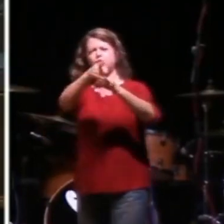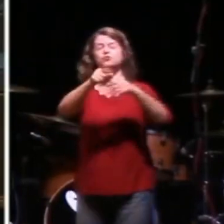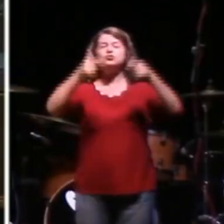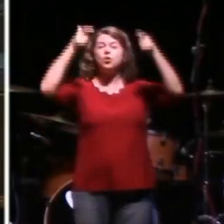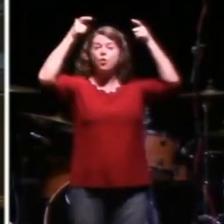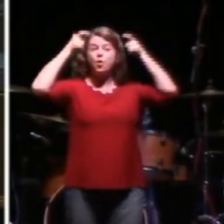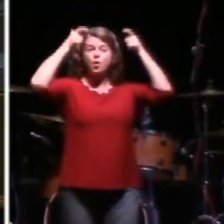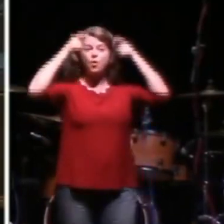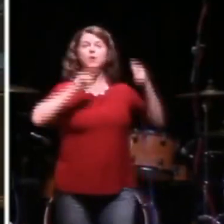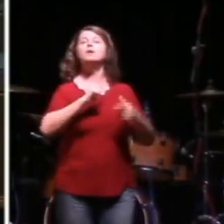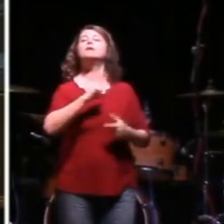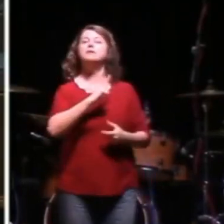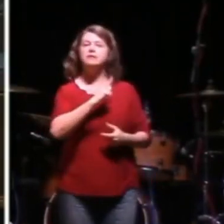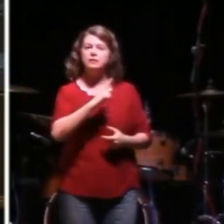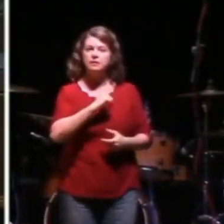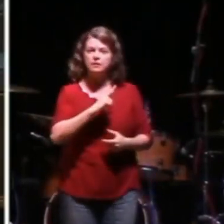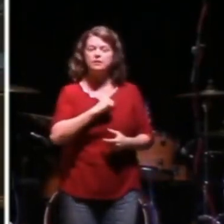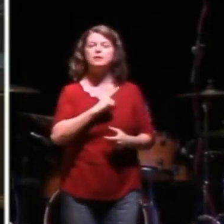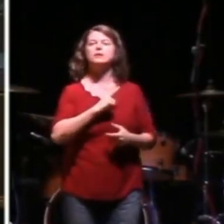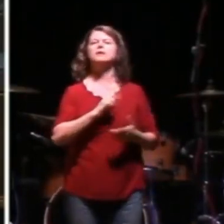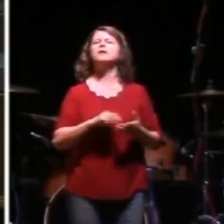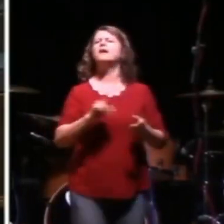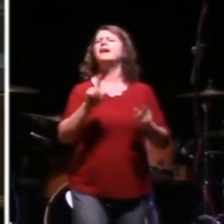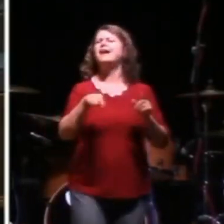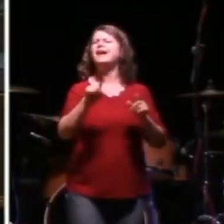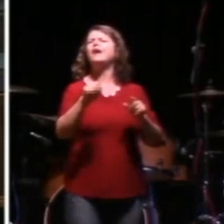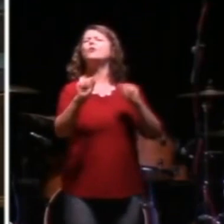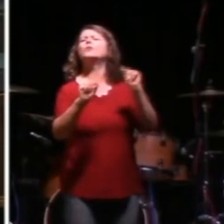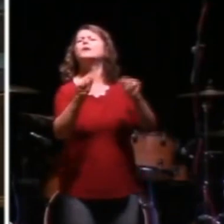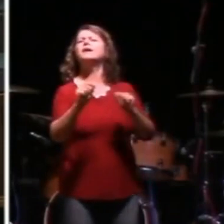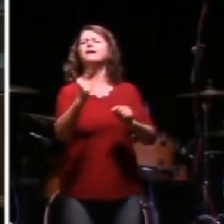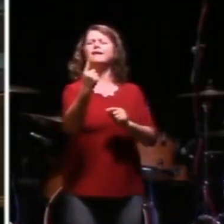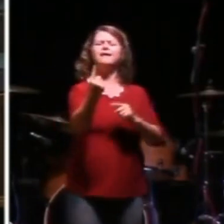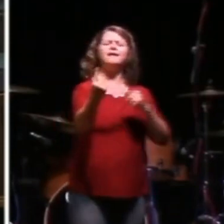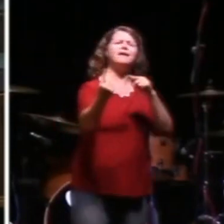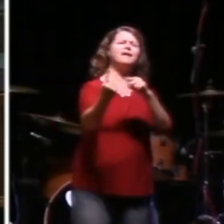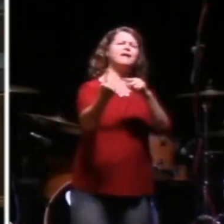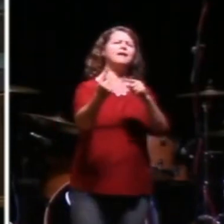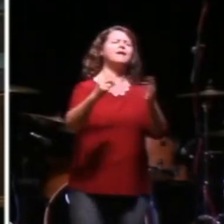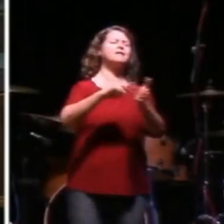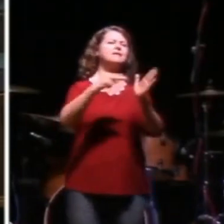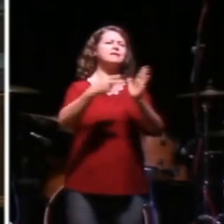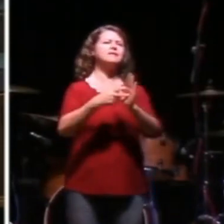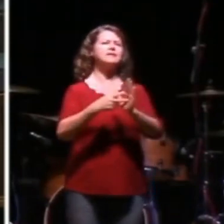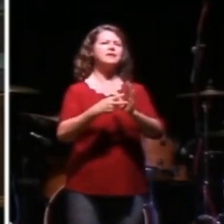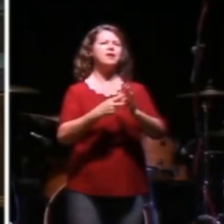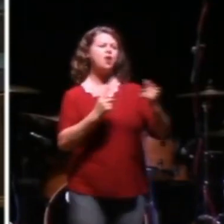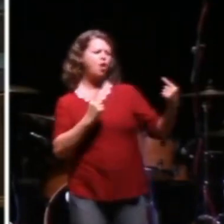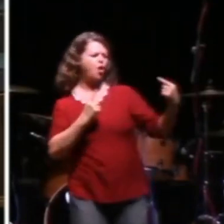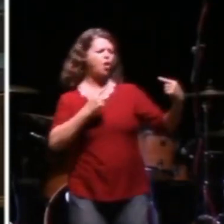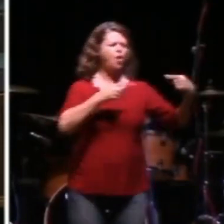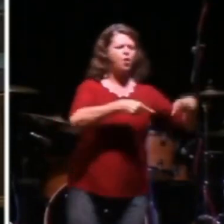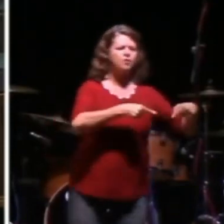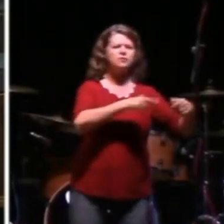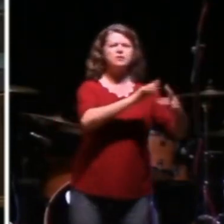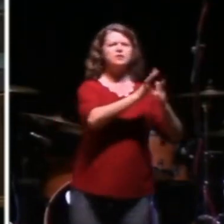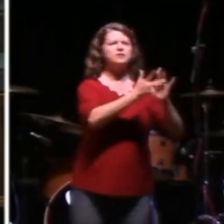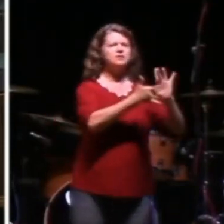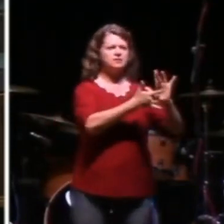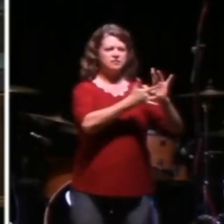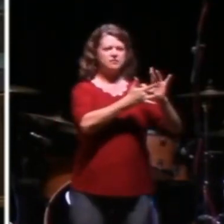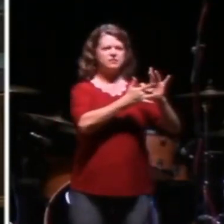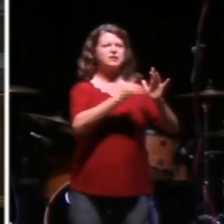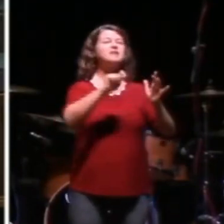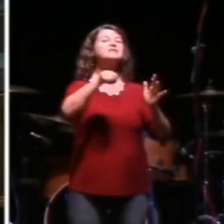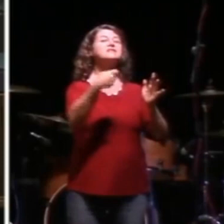selo fala do anticristo o anticristo e se revela e interessante que a bíblia diz